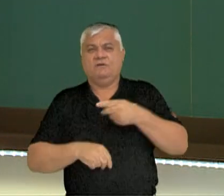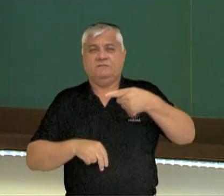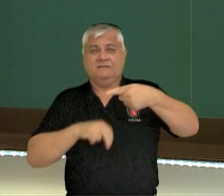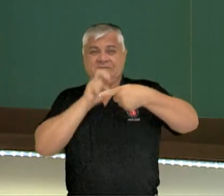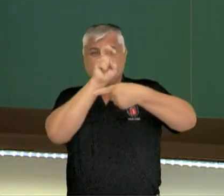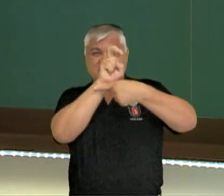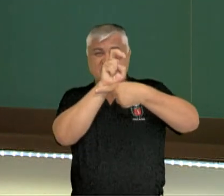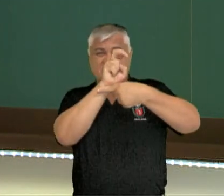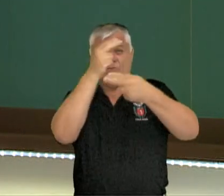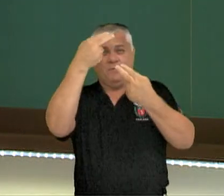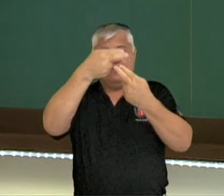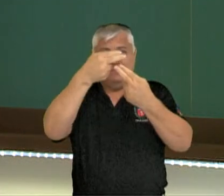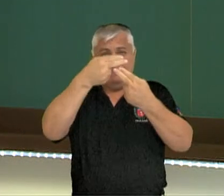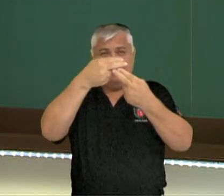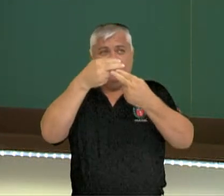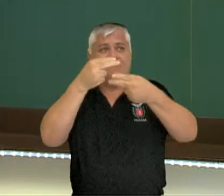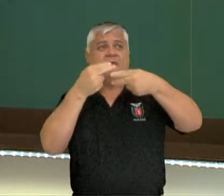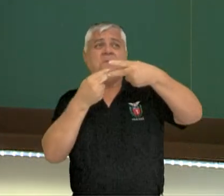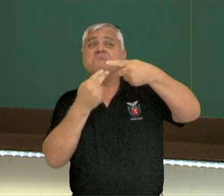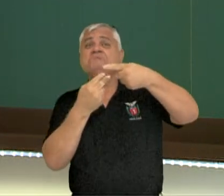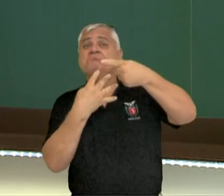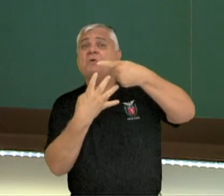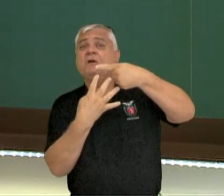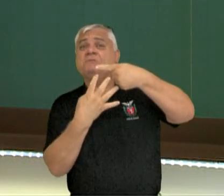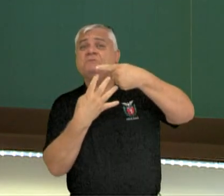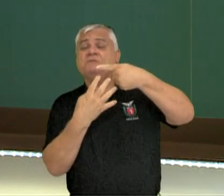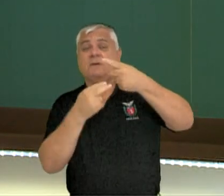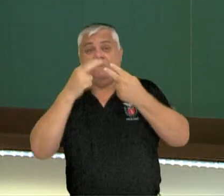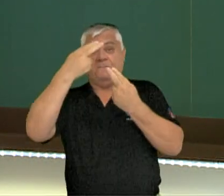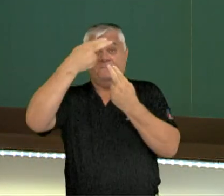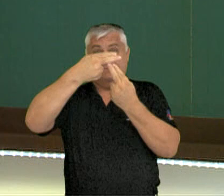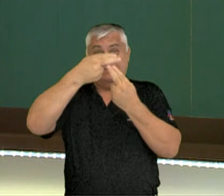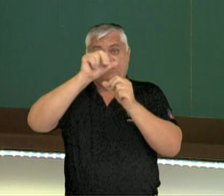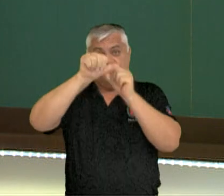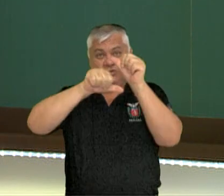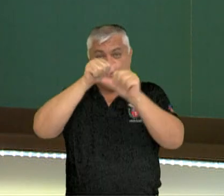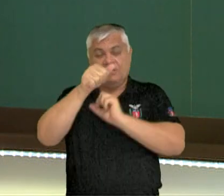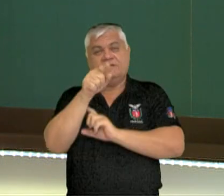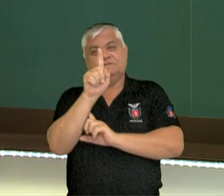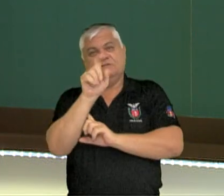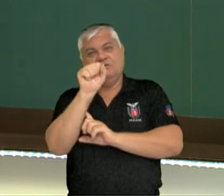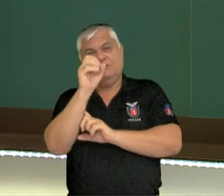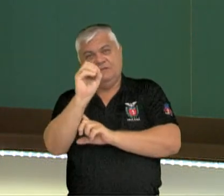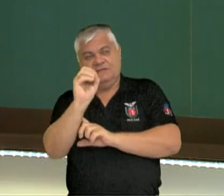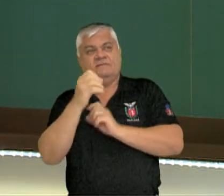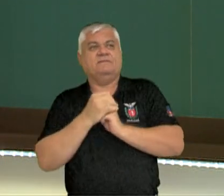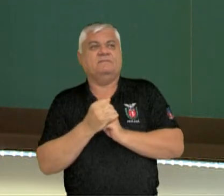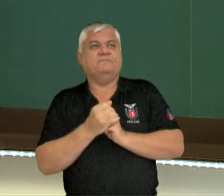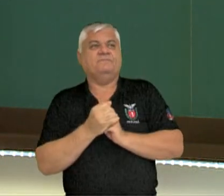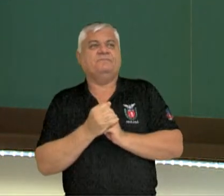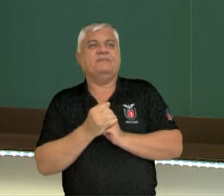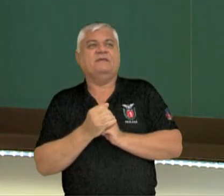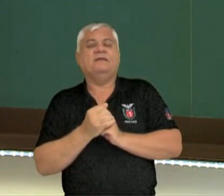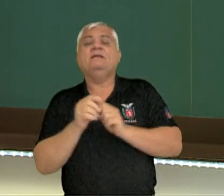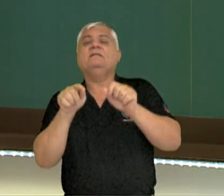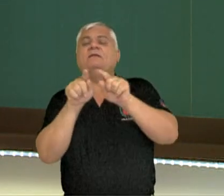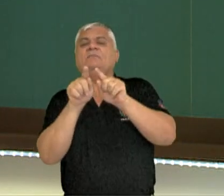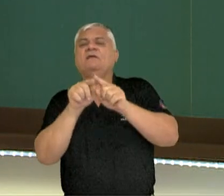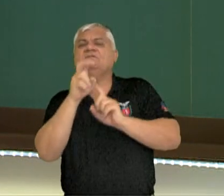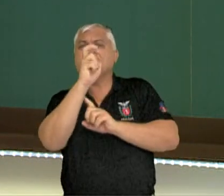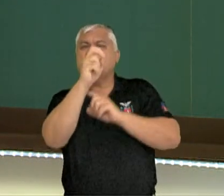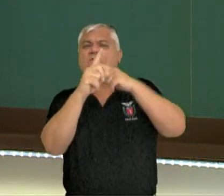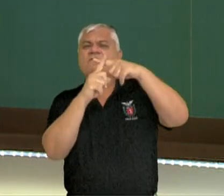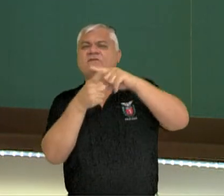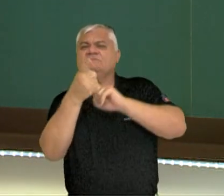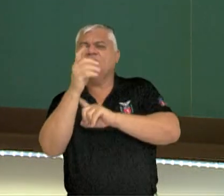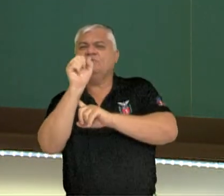4 radianos em graus. No lugar do π, eu vou substituir por 180, efetuar a multiplicação. Então, 5